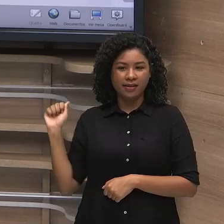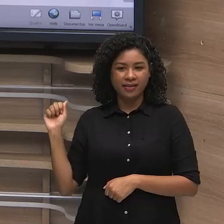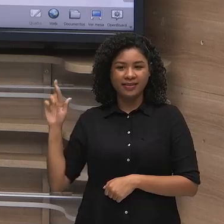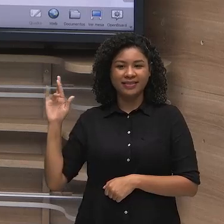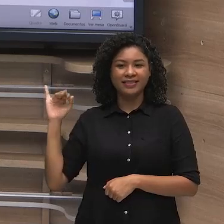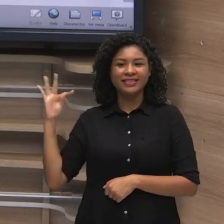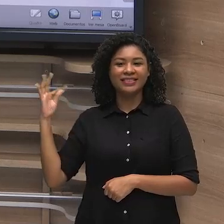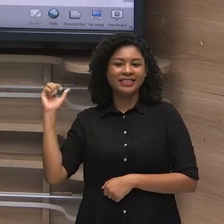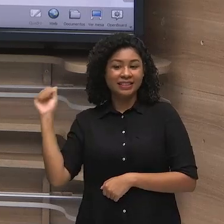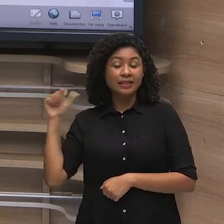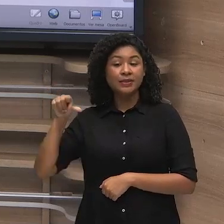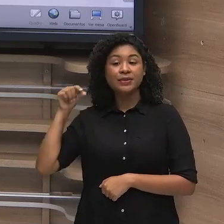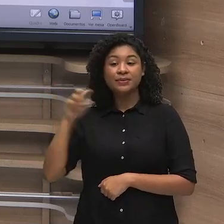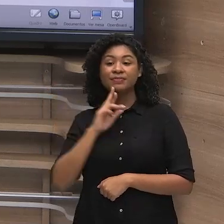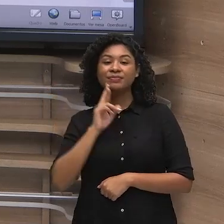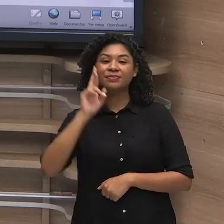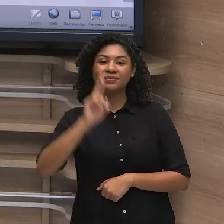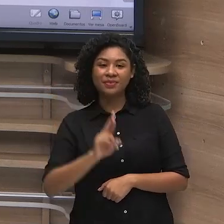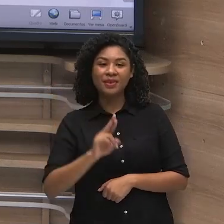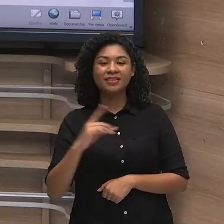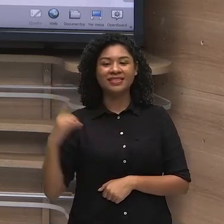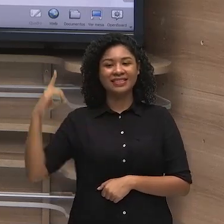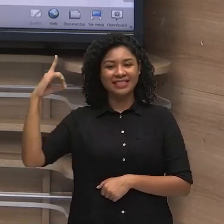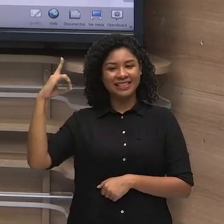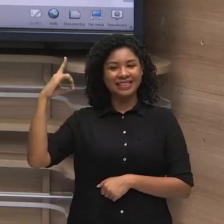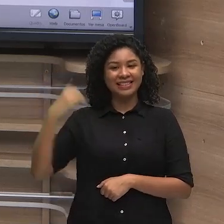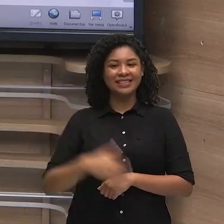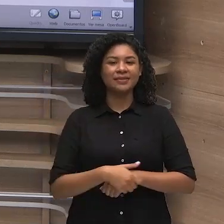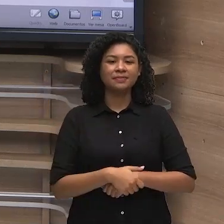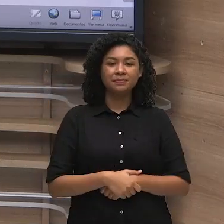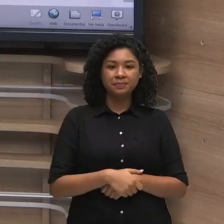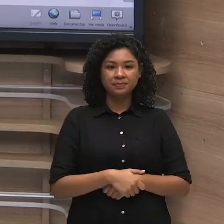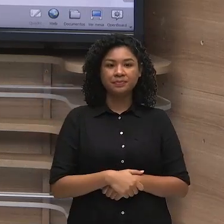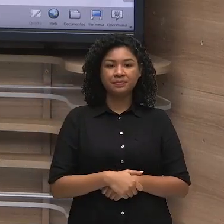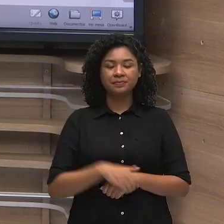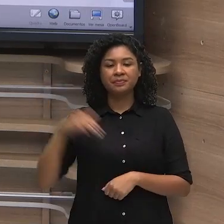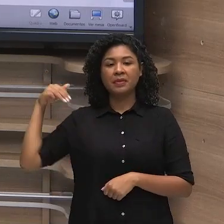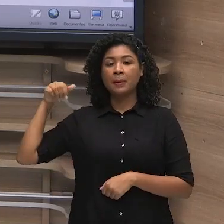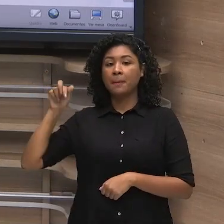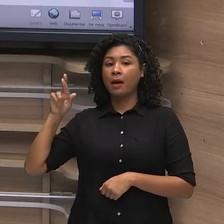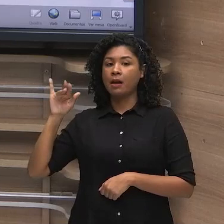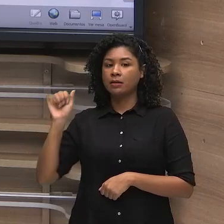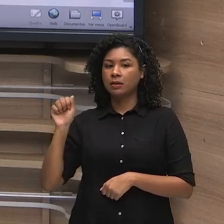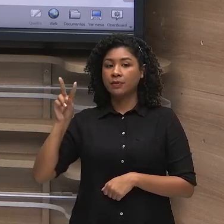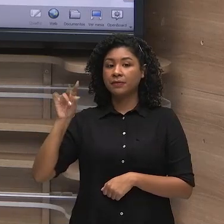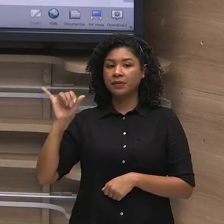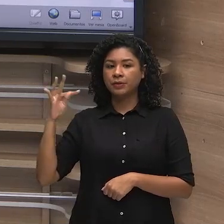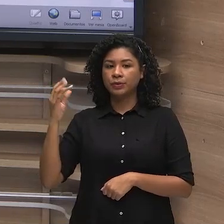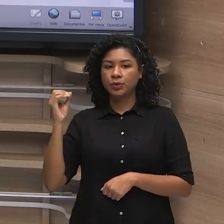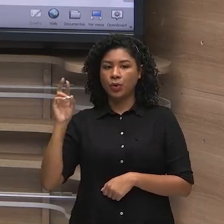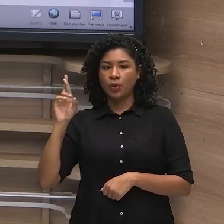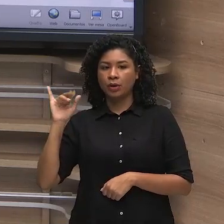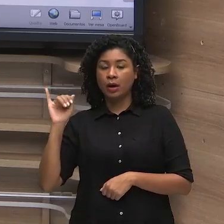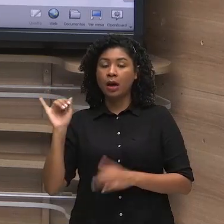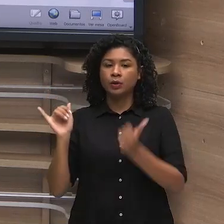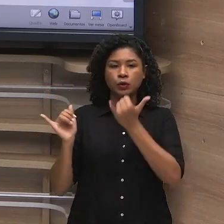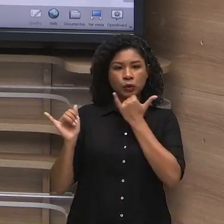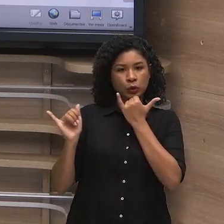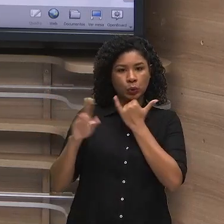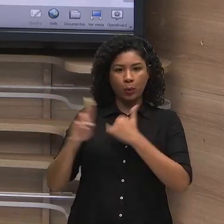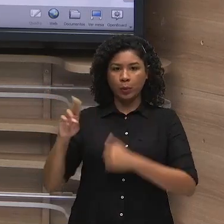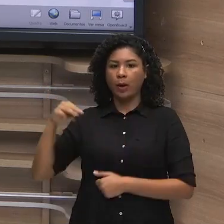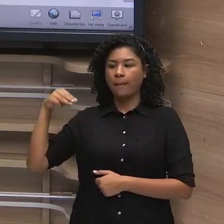nós que a questão 4 é letra D. Já a Maria Vitória disse, aliás, é Marina Vitória, me